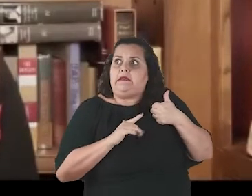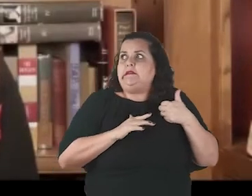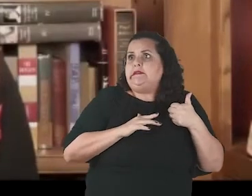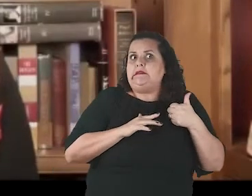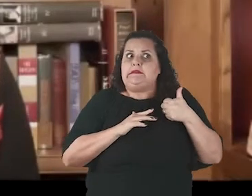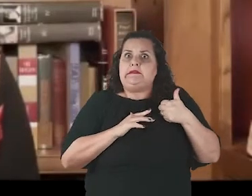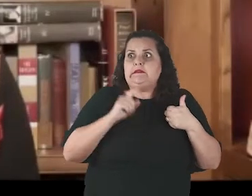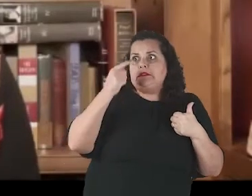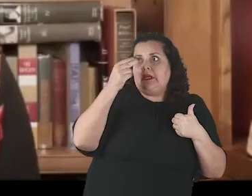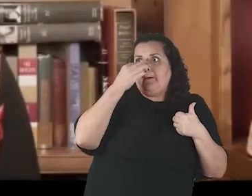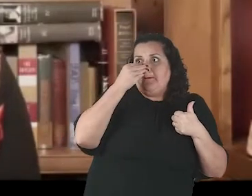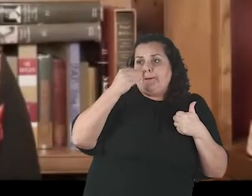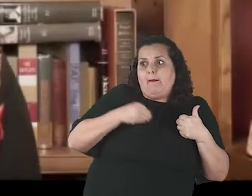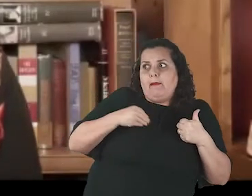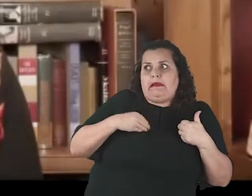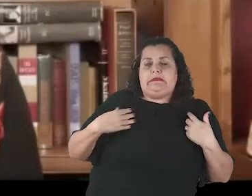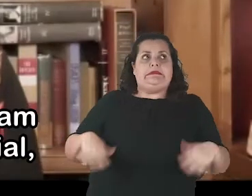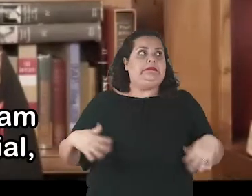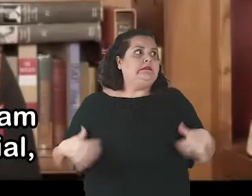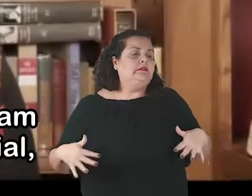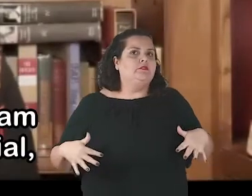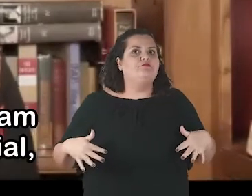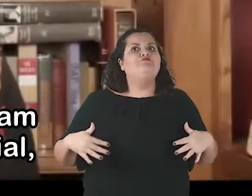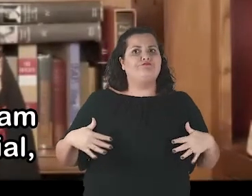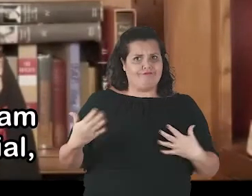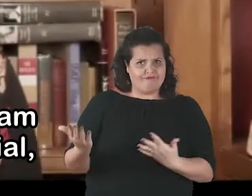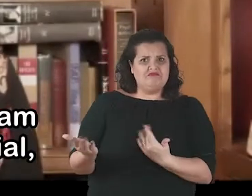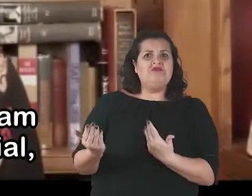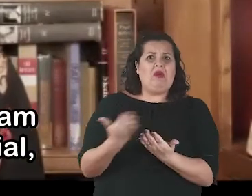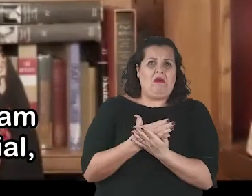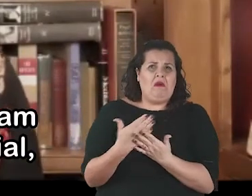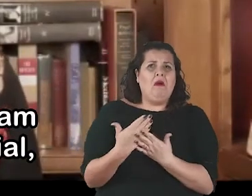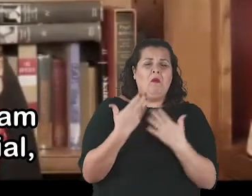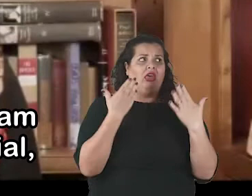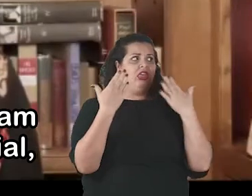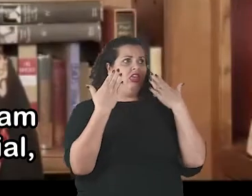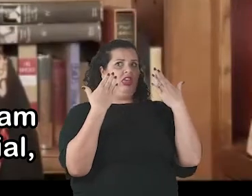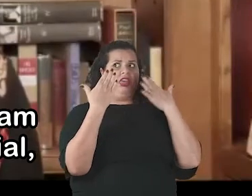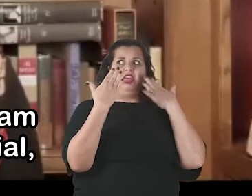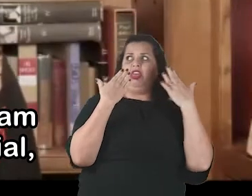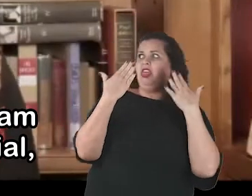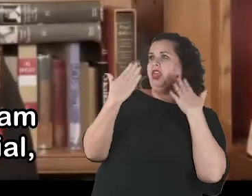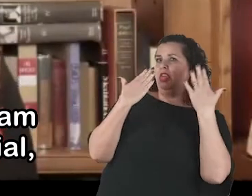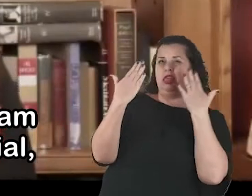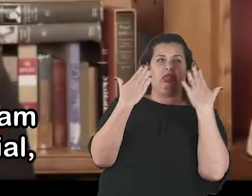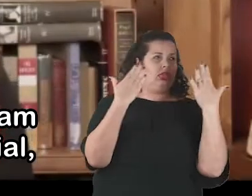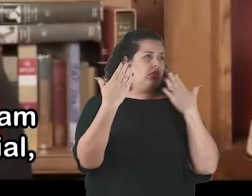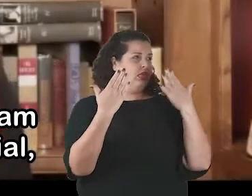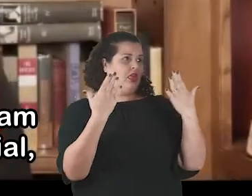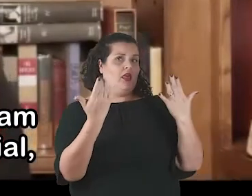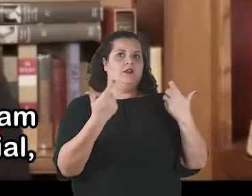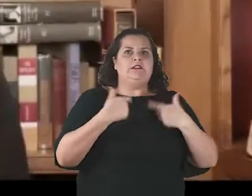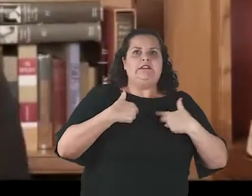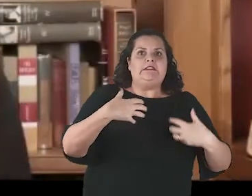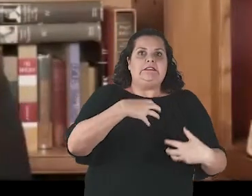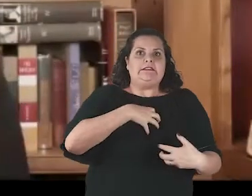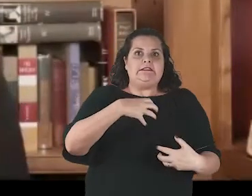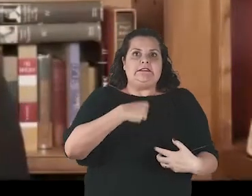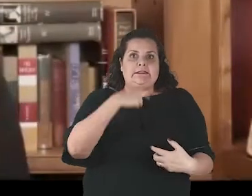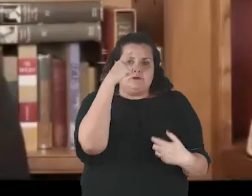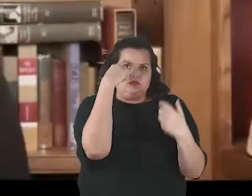Será que fui ignorado? Nossos jovens também vivenciam dinâmicas de comparação social,